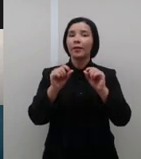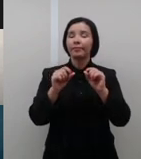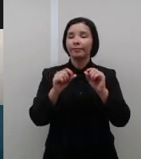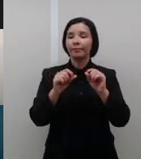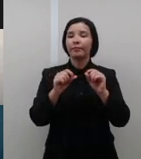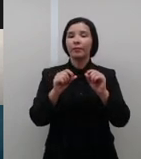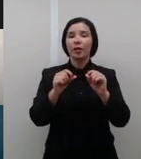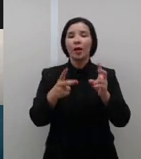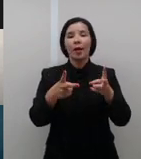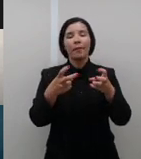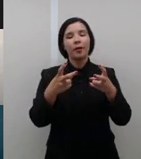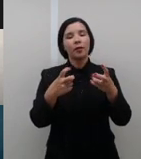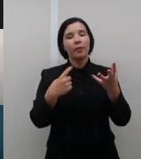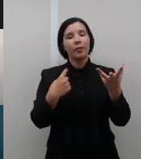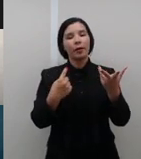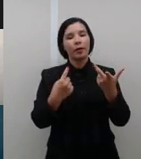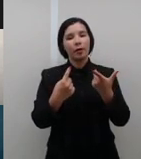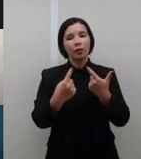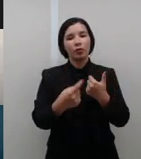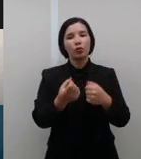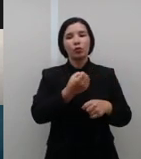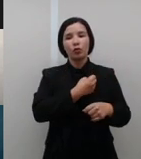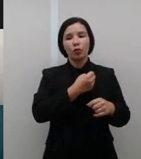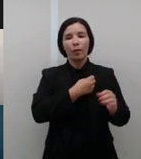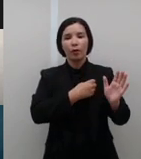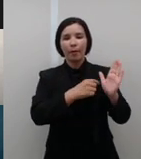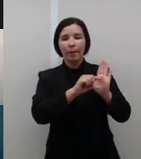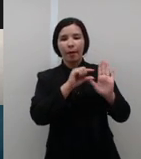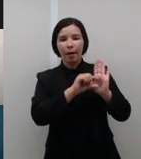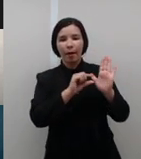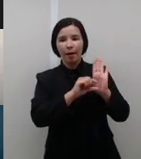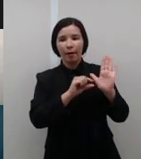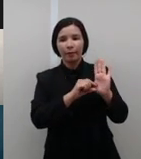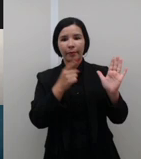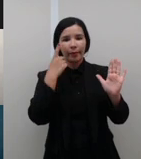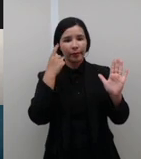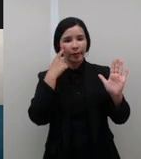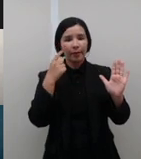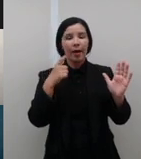identificados os números, tá certo? Veja como isso foi. Tem